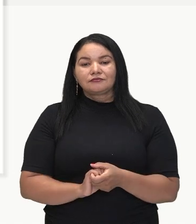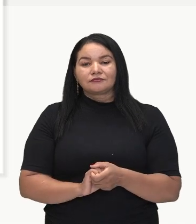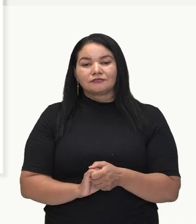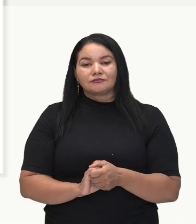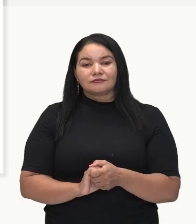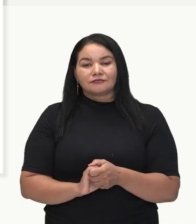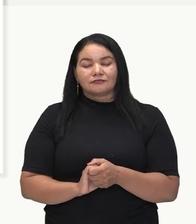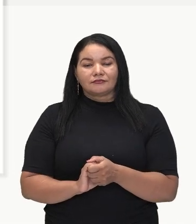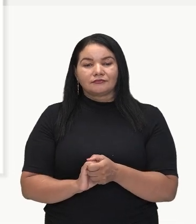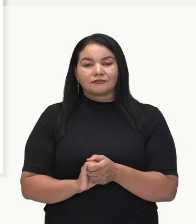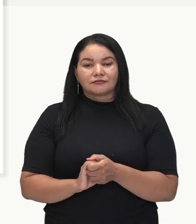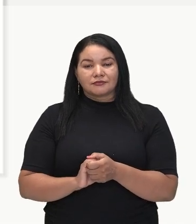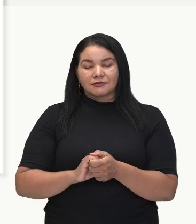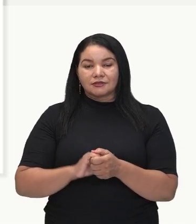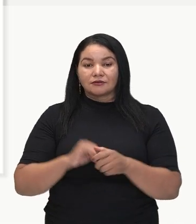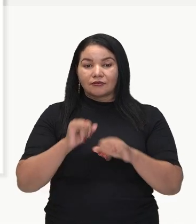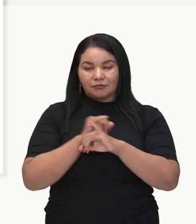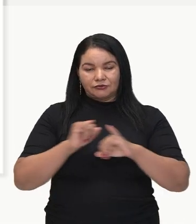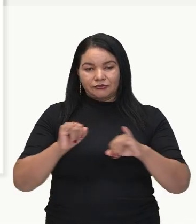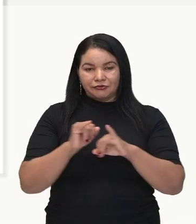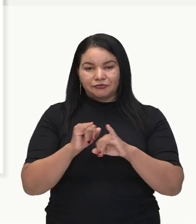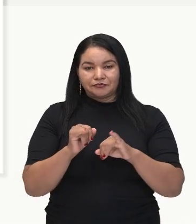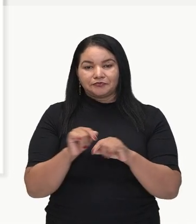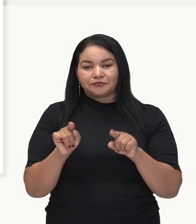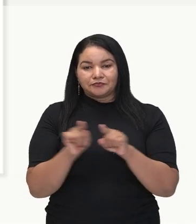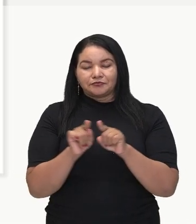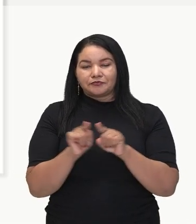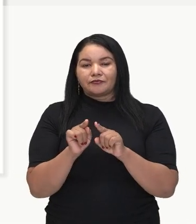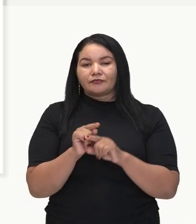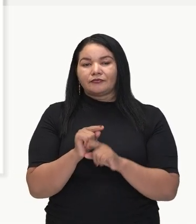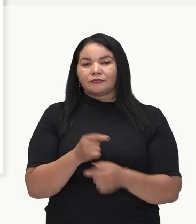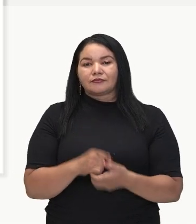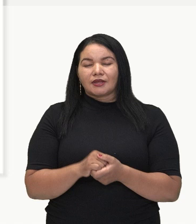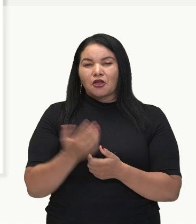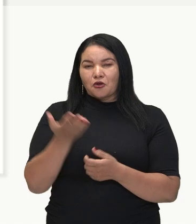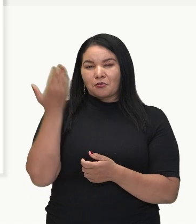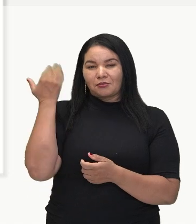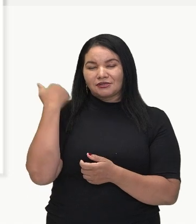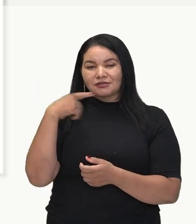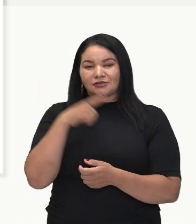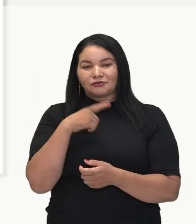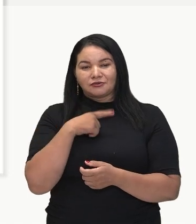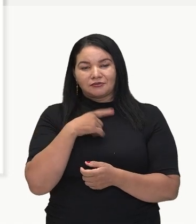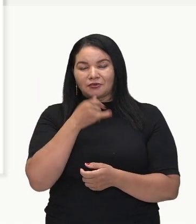aí da manchete. Tinha um presidente